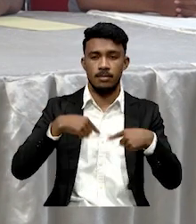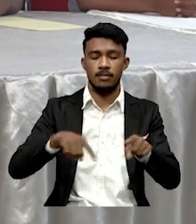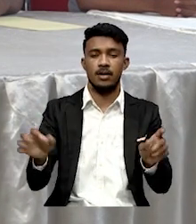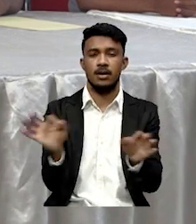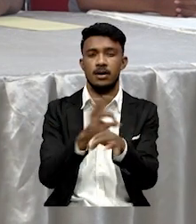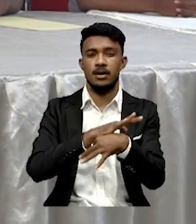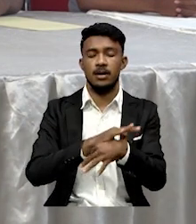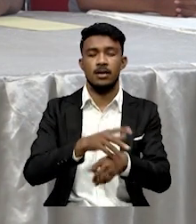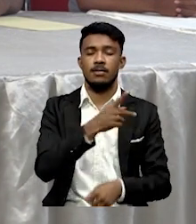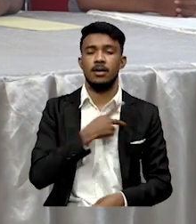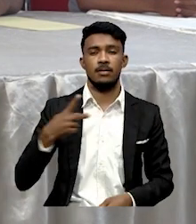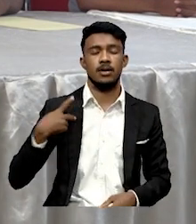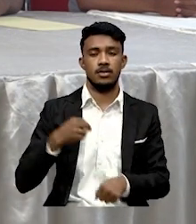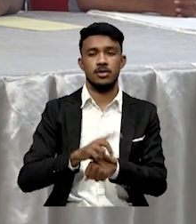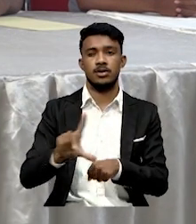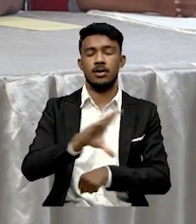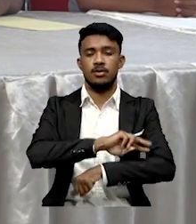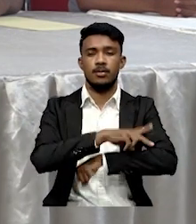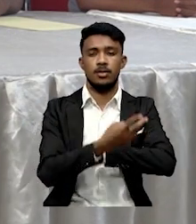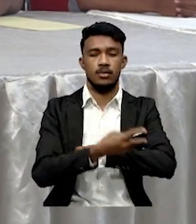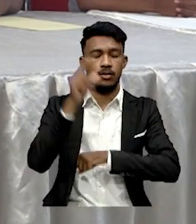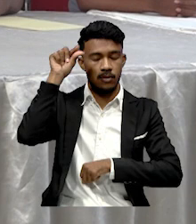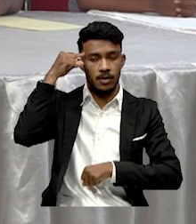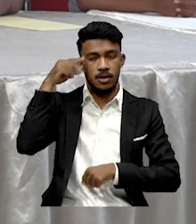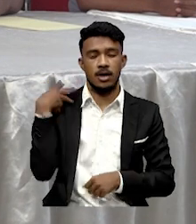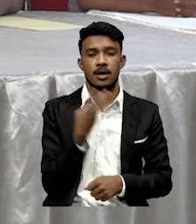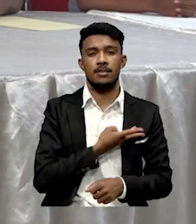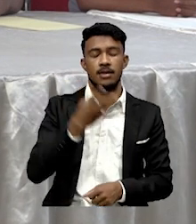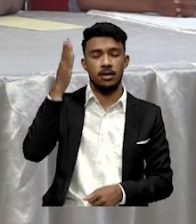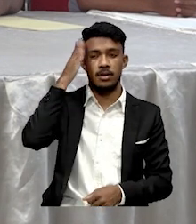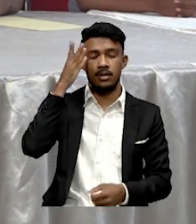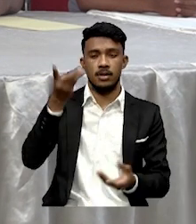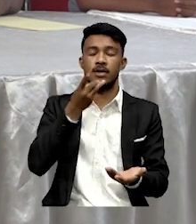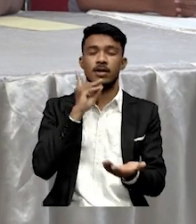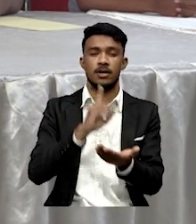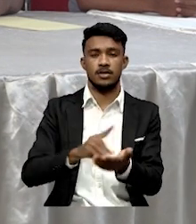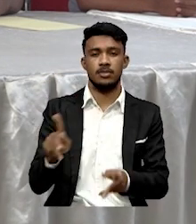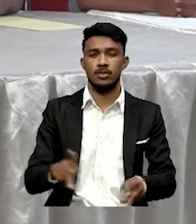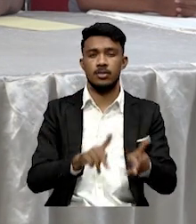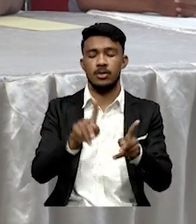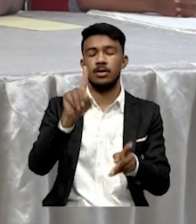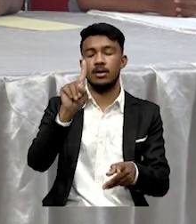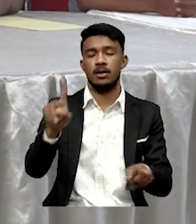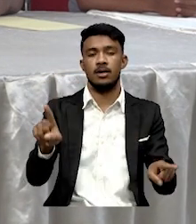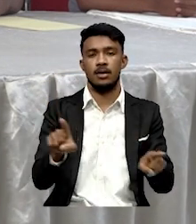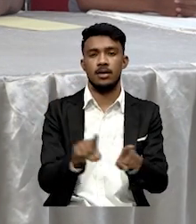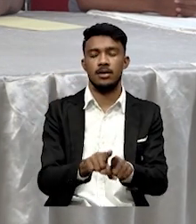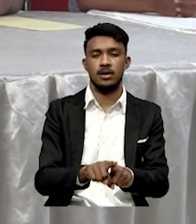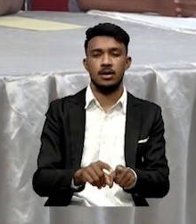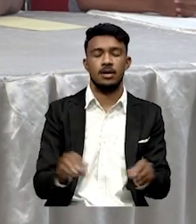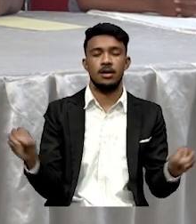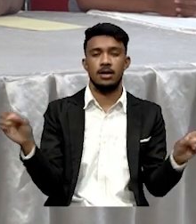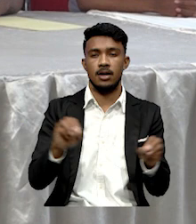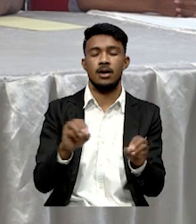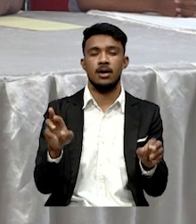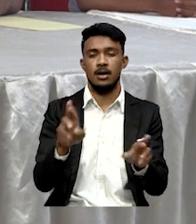Parlamento Nacional no ramo do governo. A mim considera declaração pública e Dané Hanesan. Lá respeito